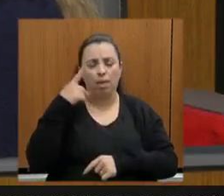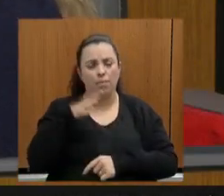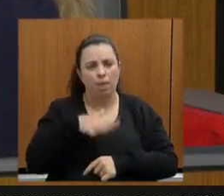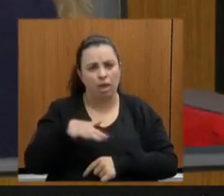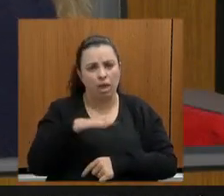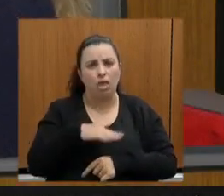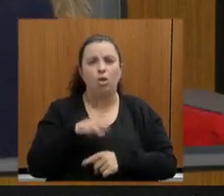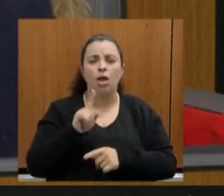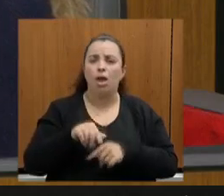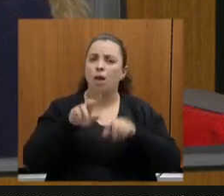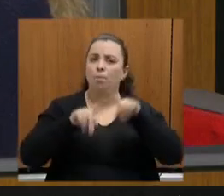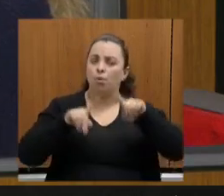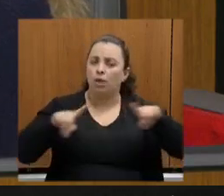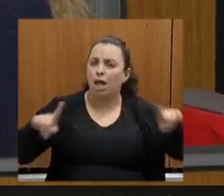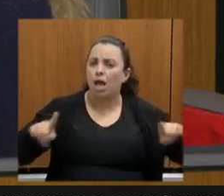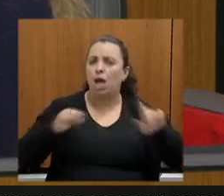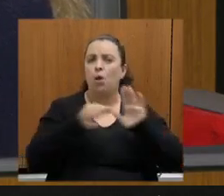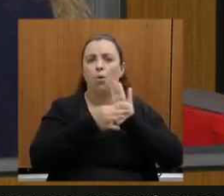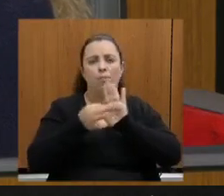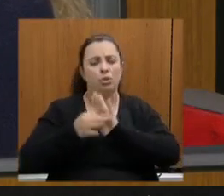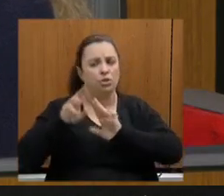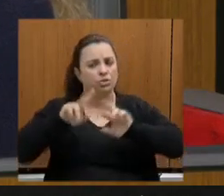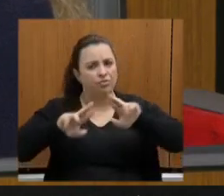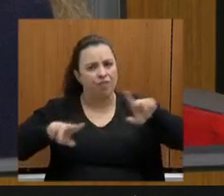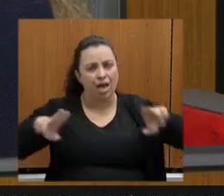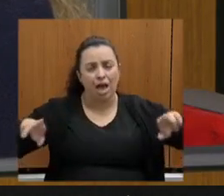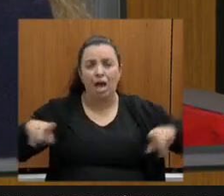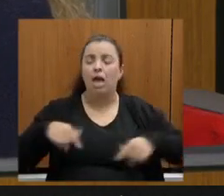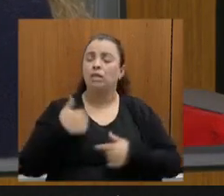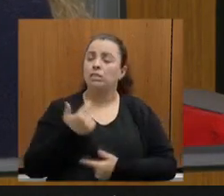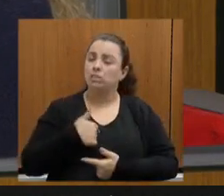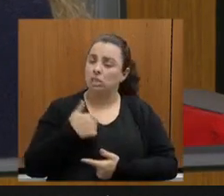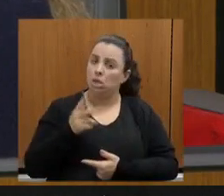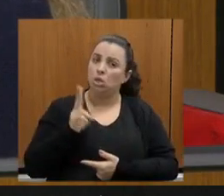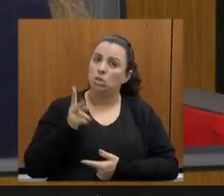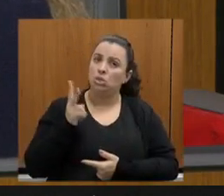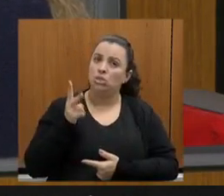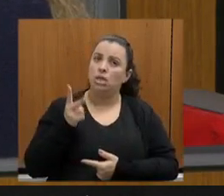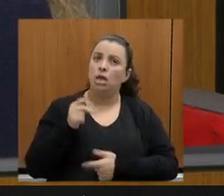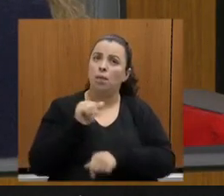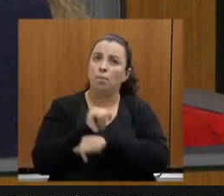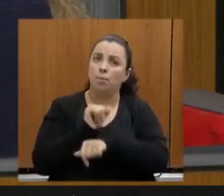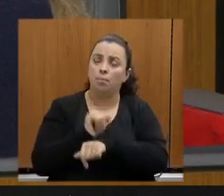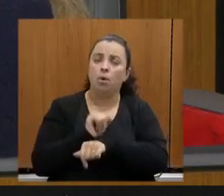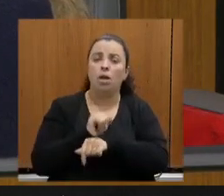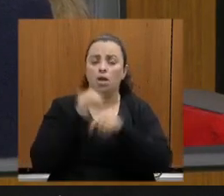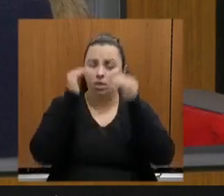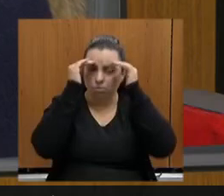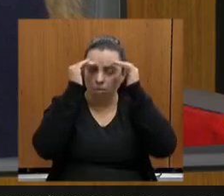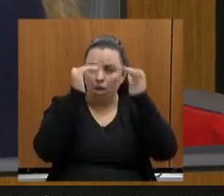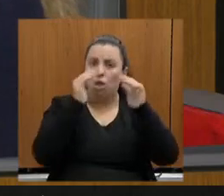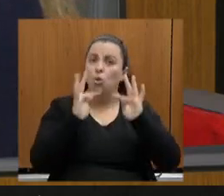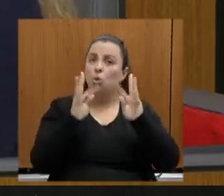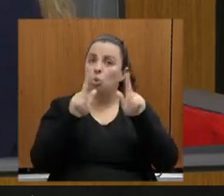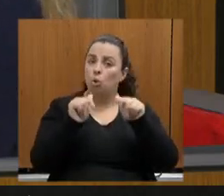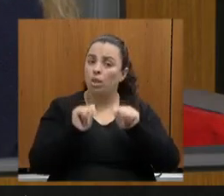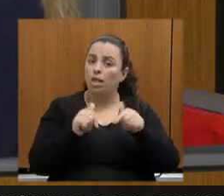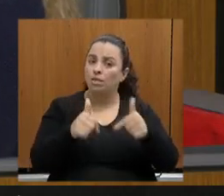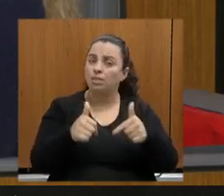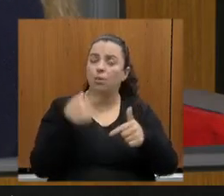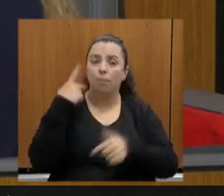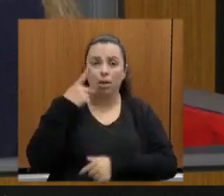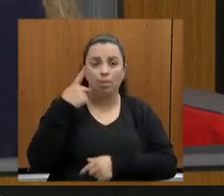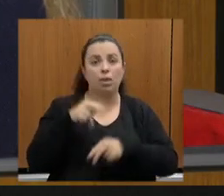antagônicas e eu busco respeitar é toda toda atuação parlamentar porque isso é da